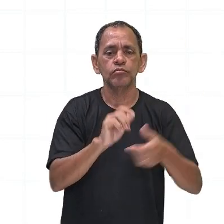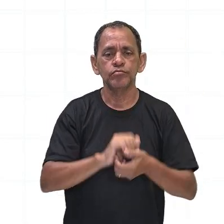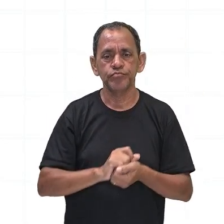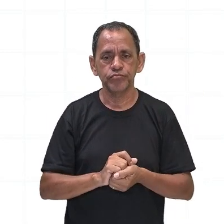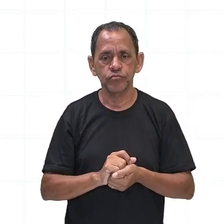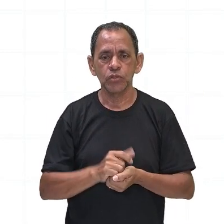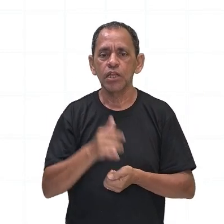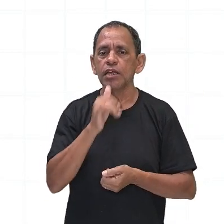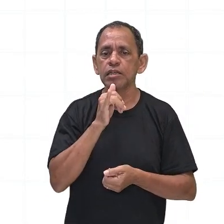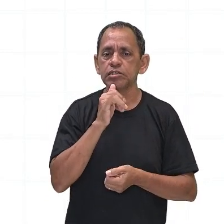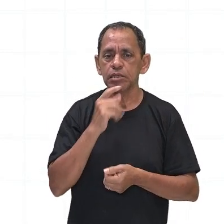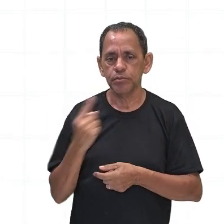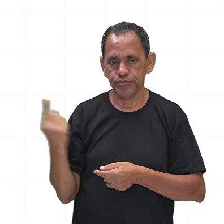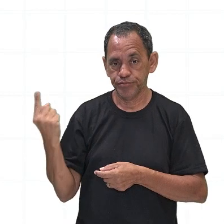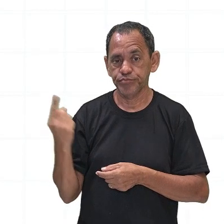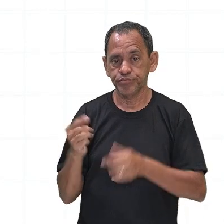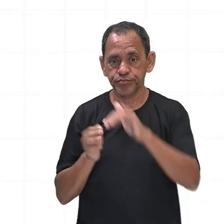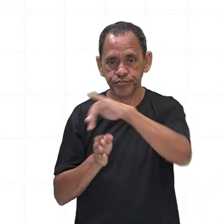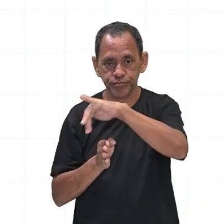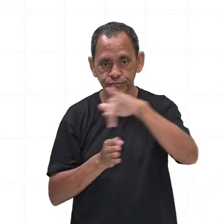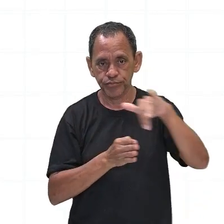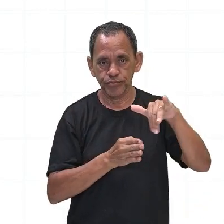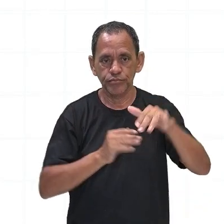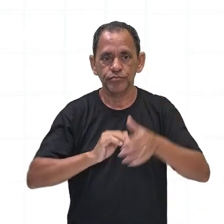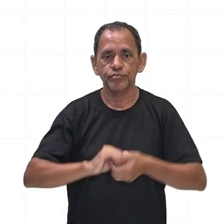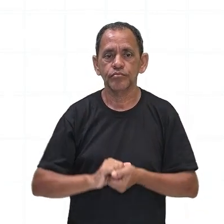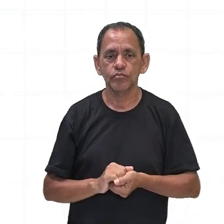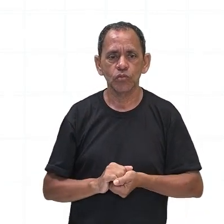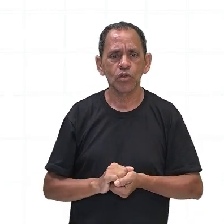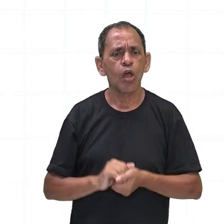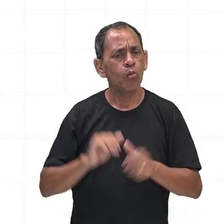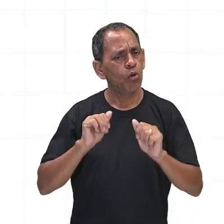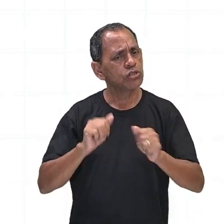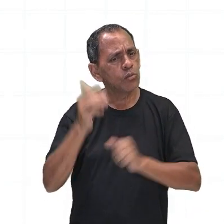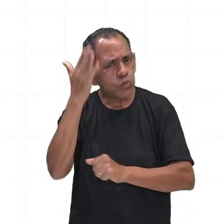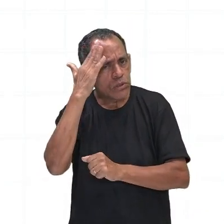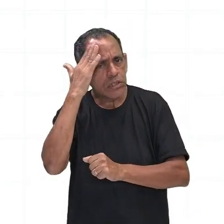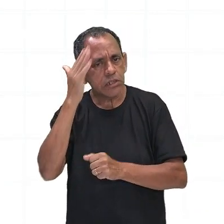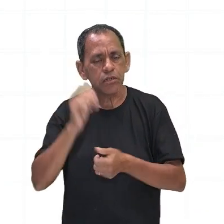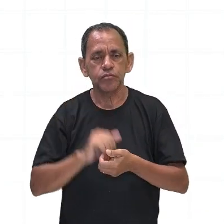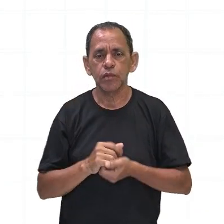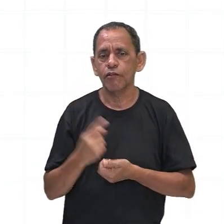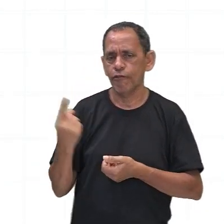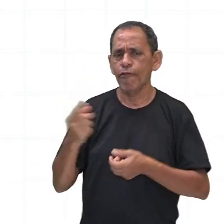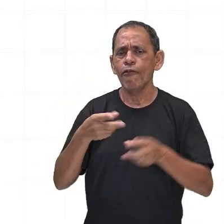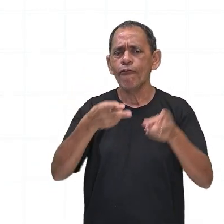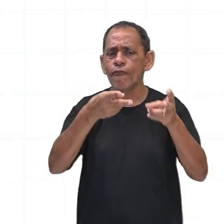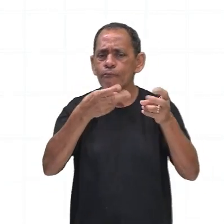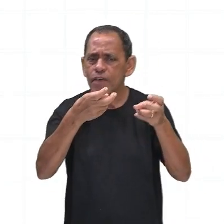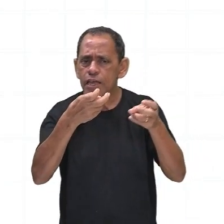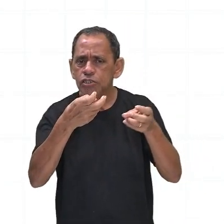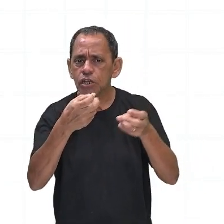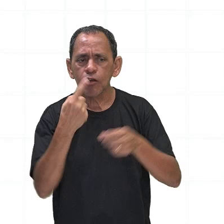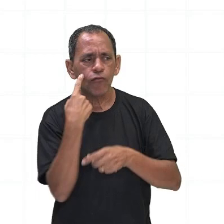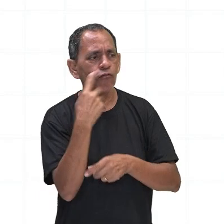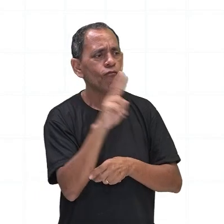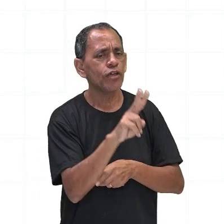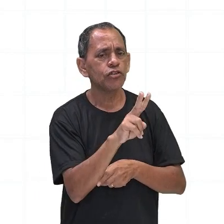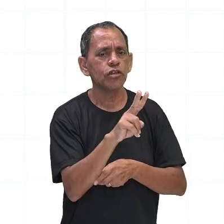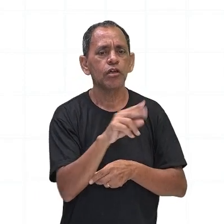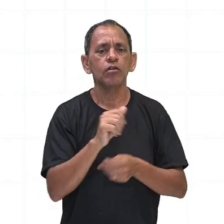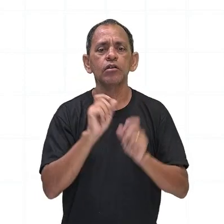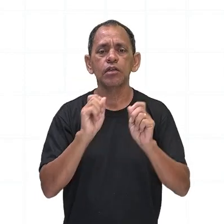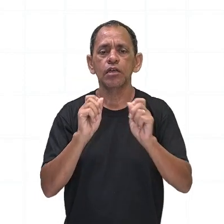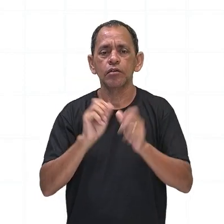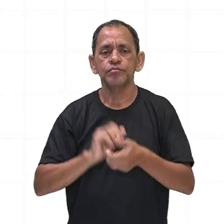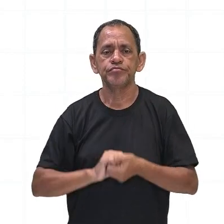colocar nossos exemplos para que nós possamos compreender bem. Olha só, pessoal, primeiro exemplo, criança,